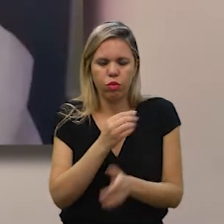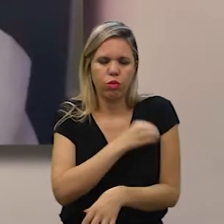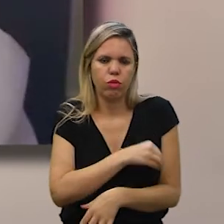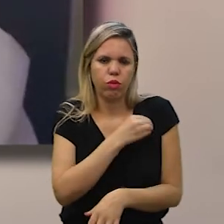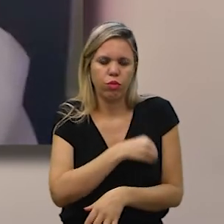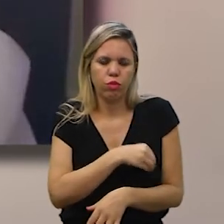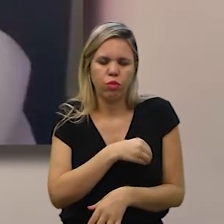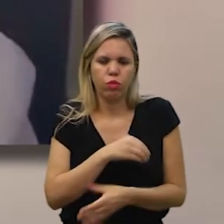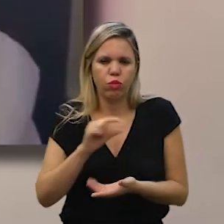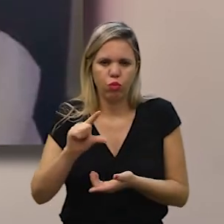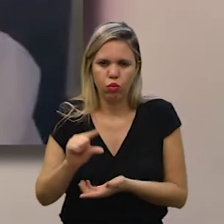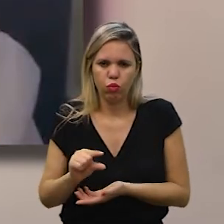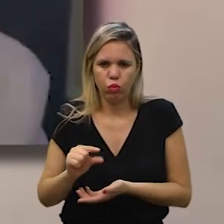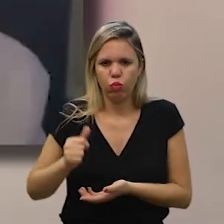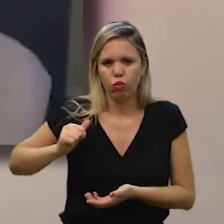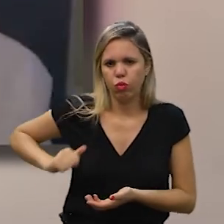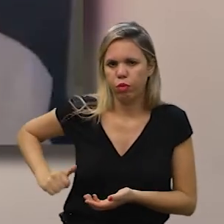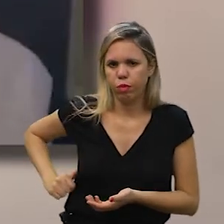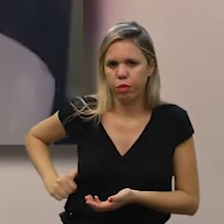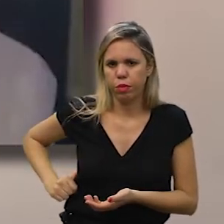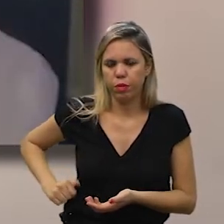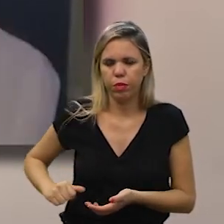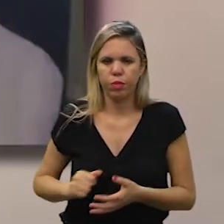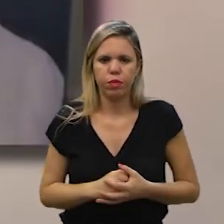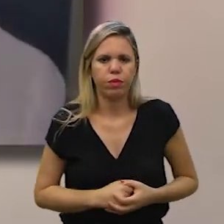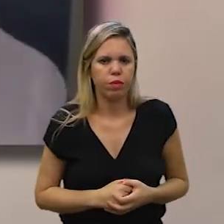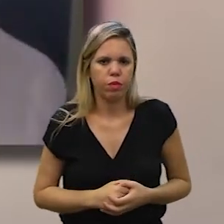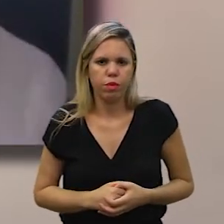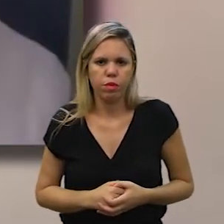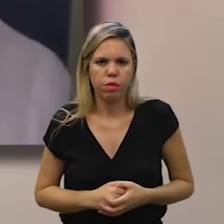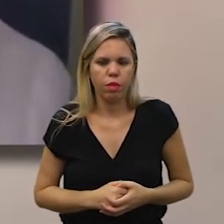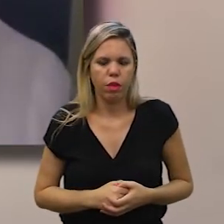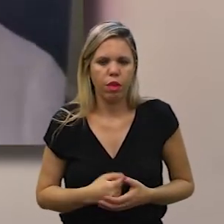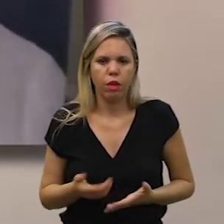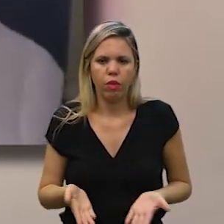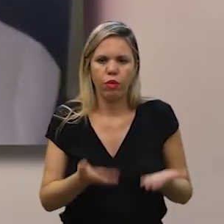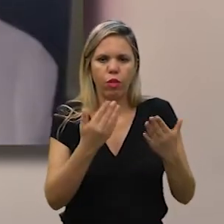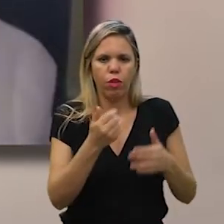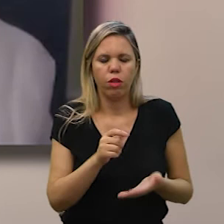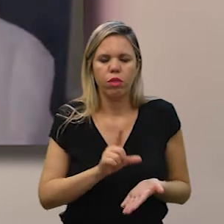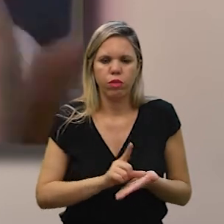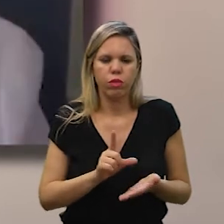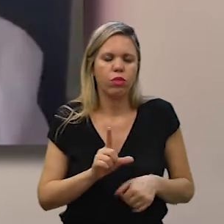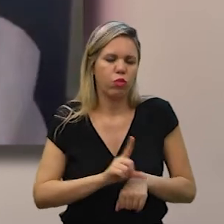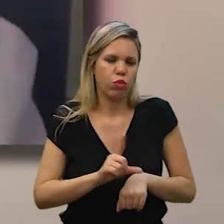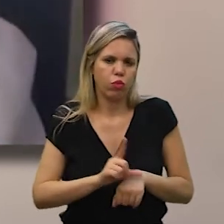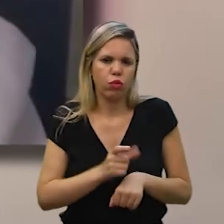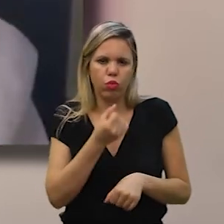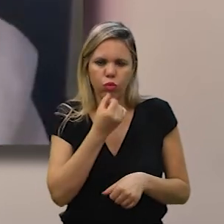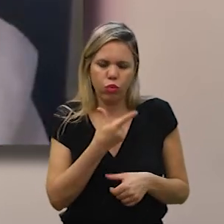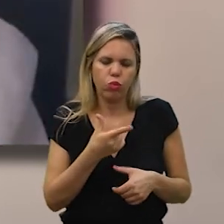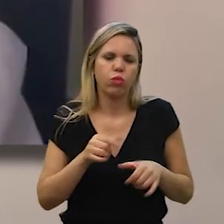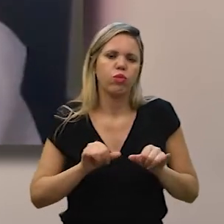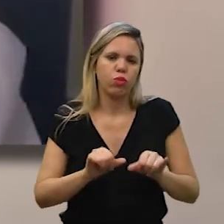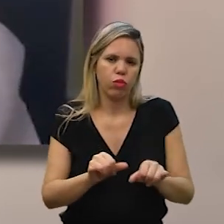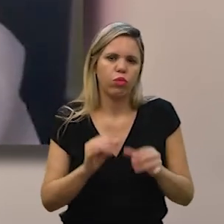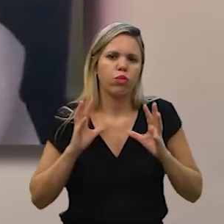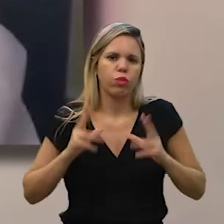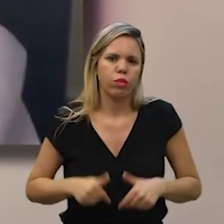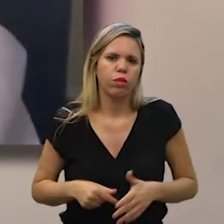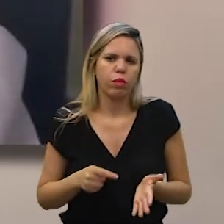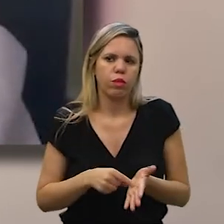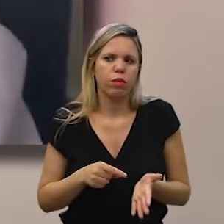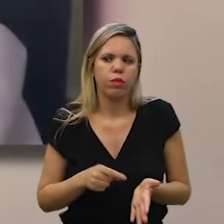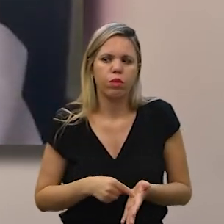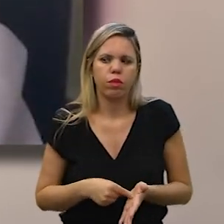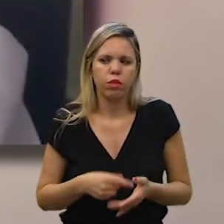álcool gel e carrega um pouquinho do álcool gel na bolsa para ela quando ir na farmácia, no supermercado, né? Sempre higienizar as